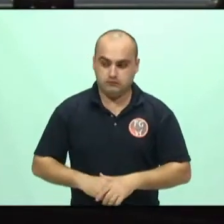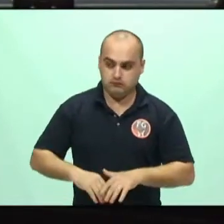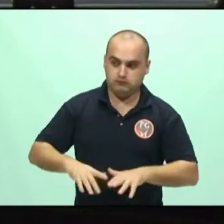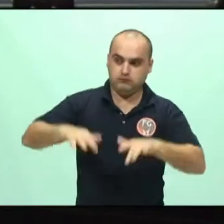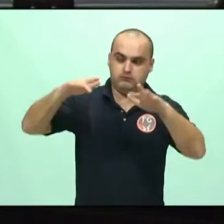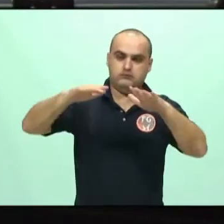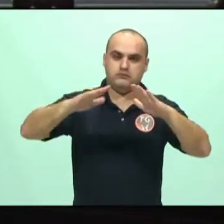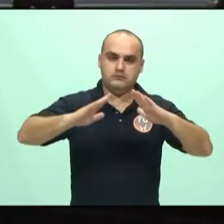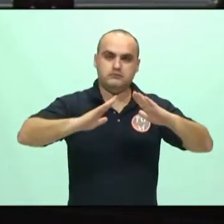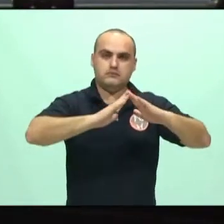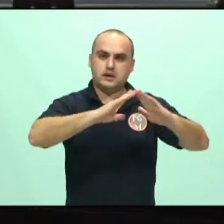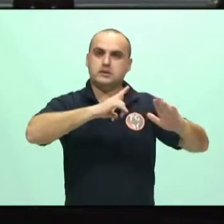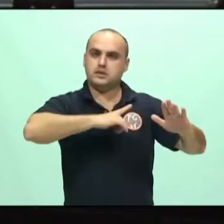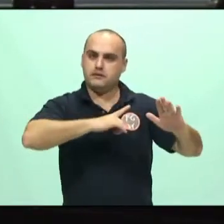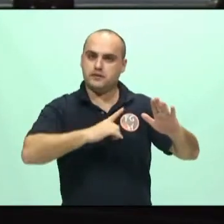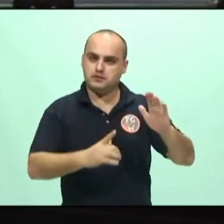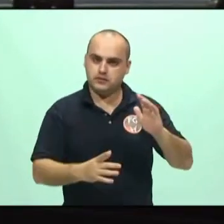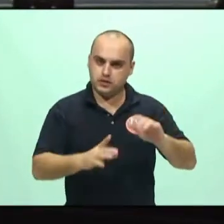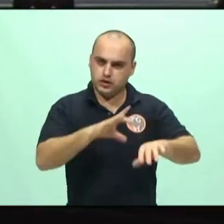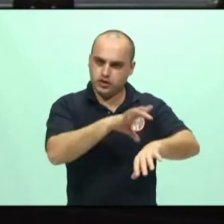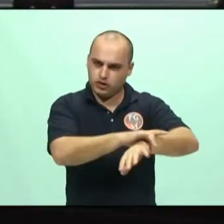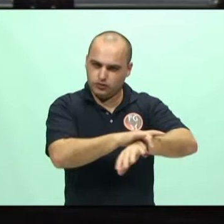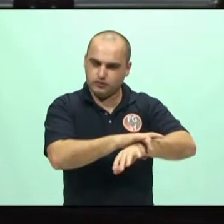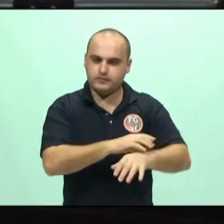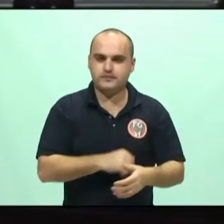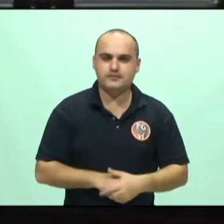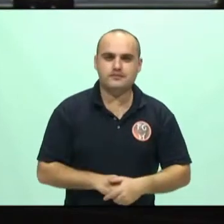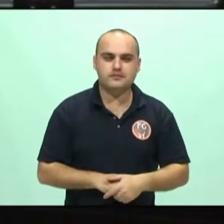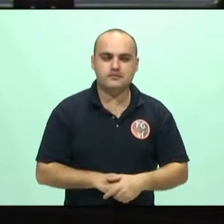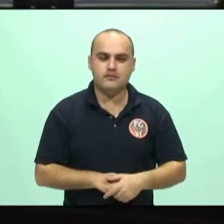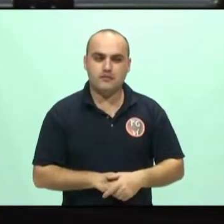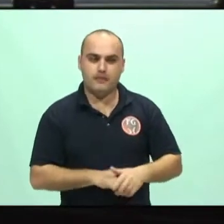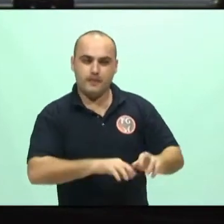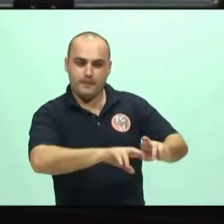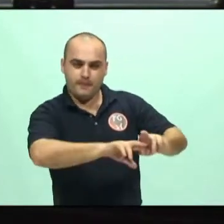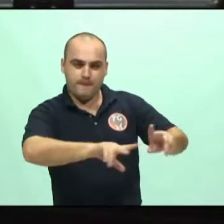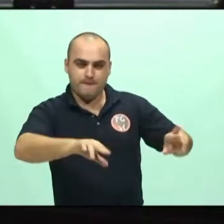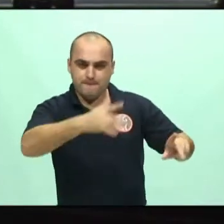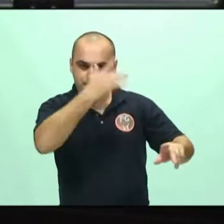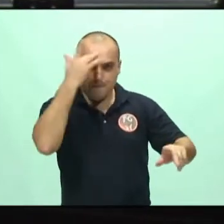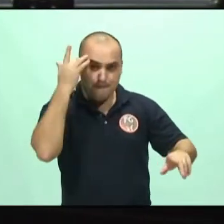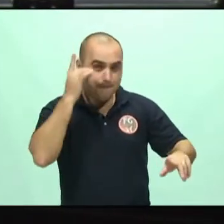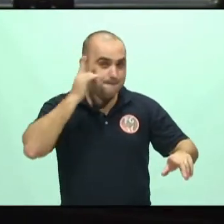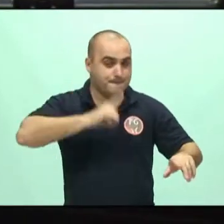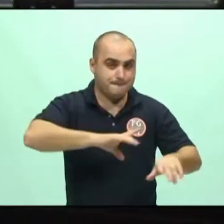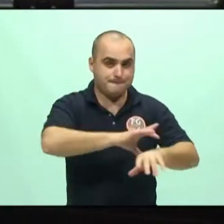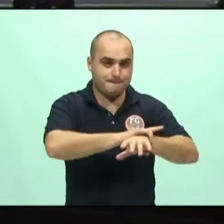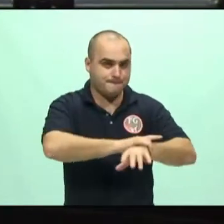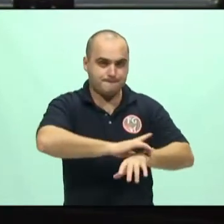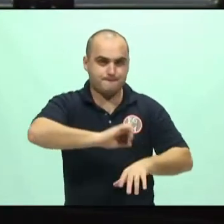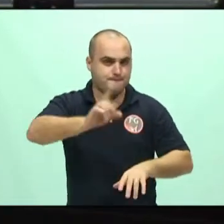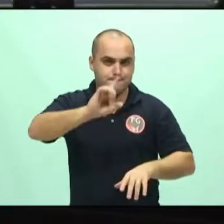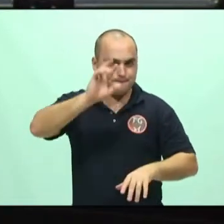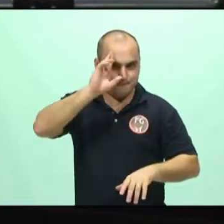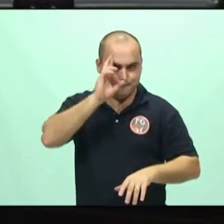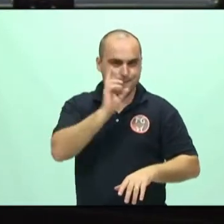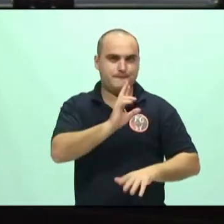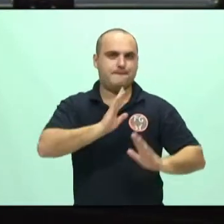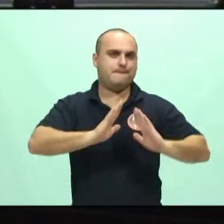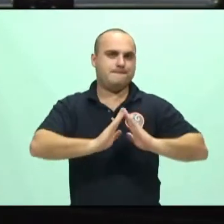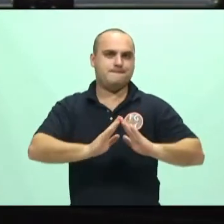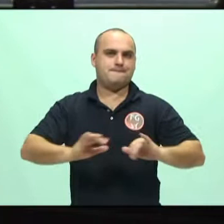tiveram direito a Seguros e muitos que recebeu seguro é justamente não foi o dono da casa não foi quem sofreu